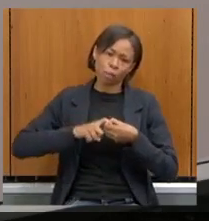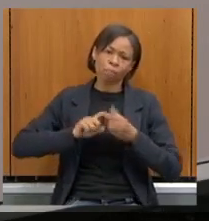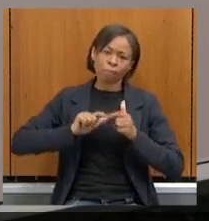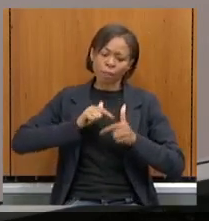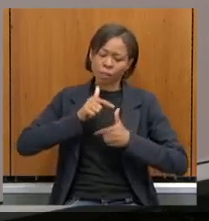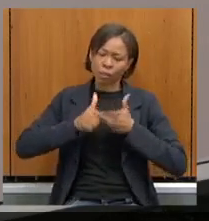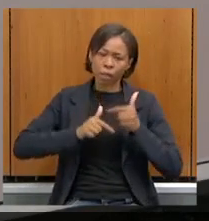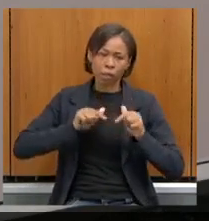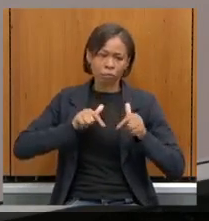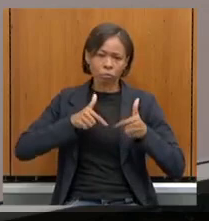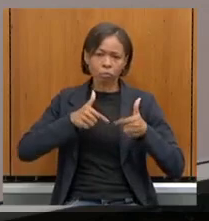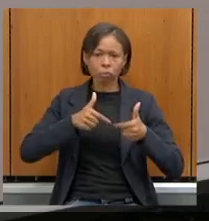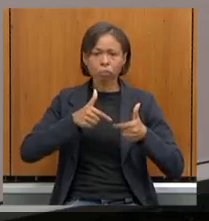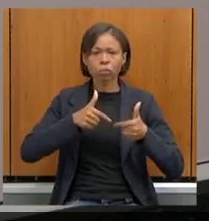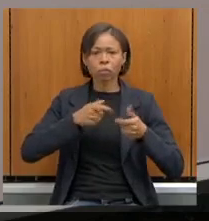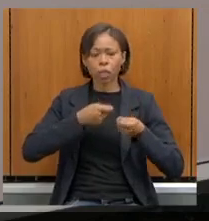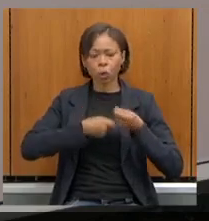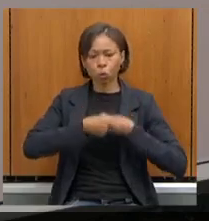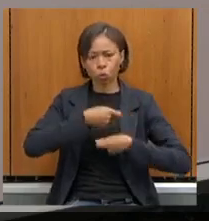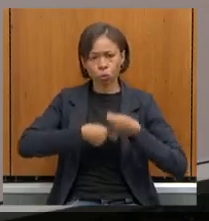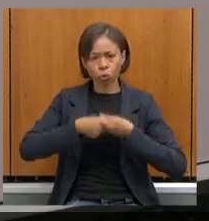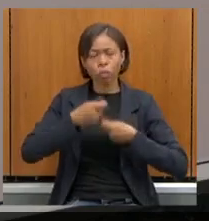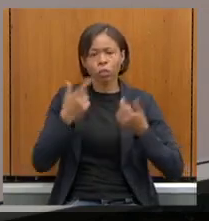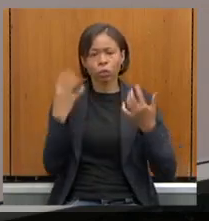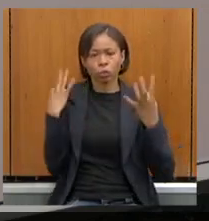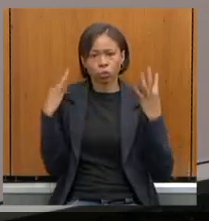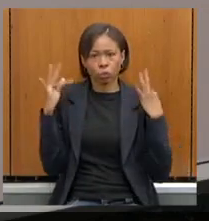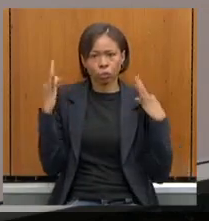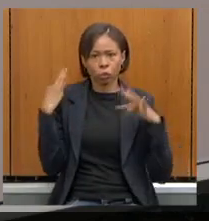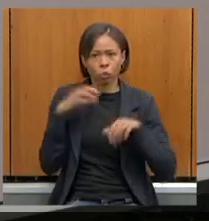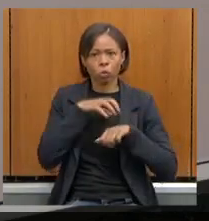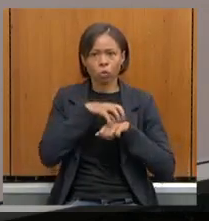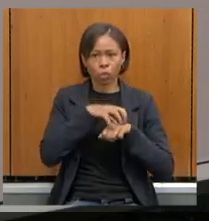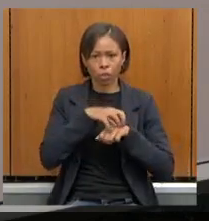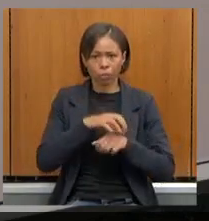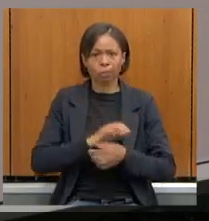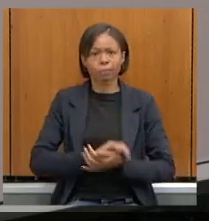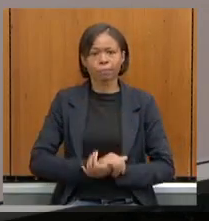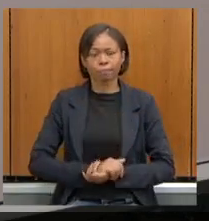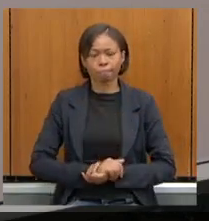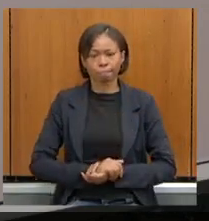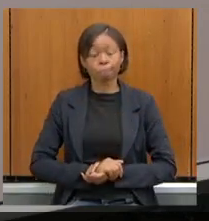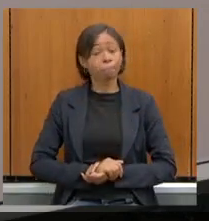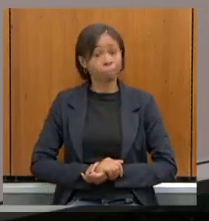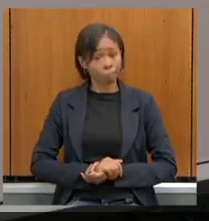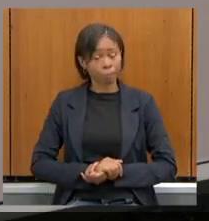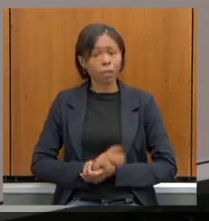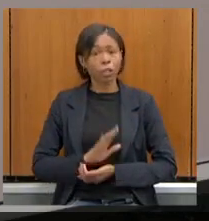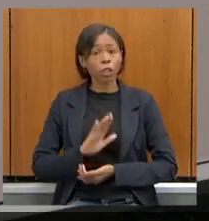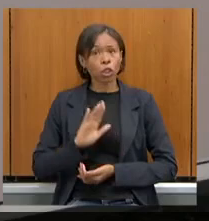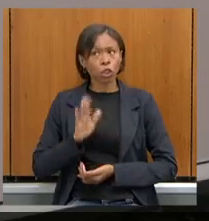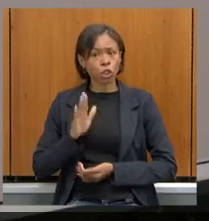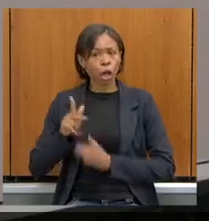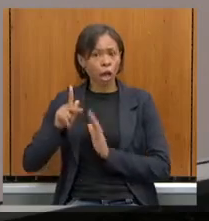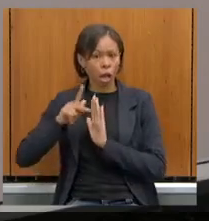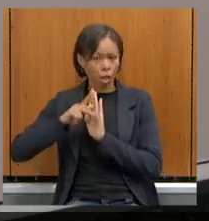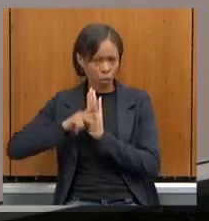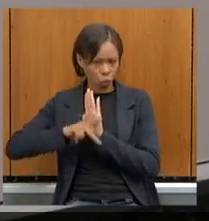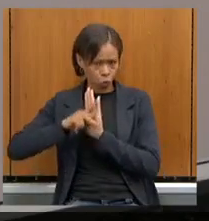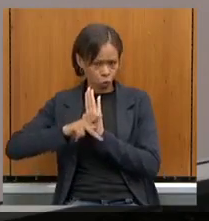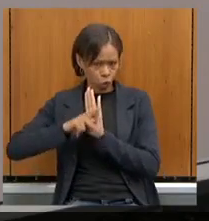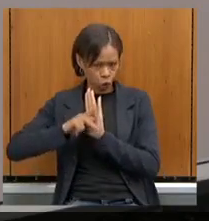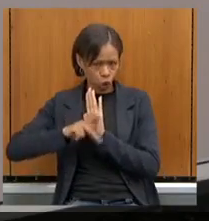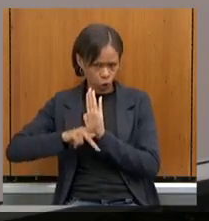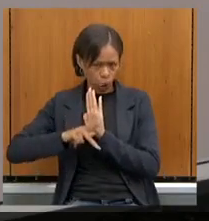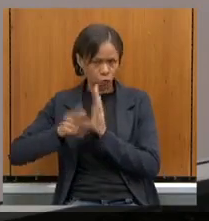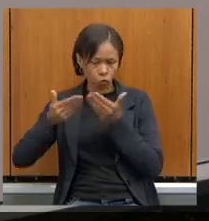atividade econômica do turismo. E nós lançamos o projeto, eu vou falar a apresentação porque eu acho que aí vai